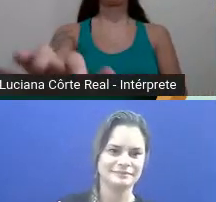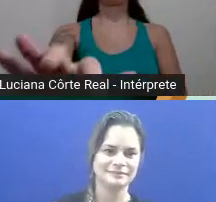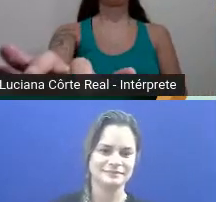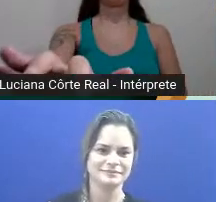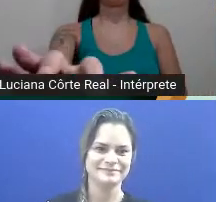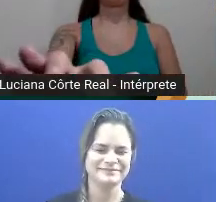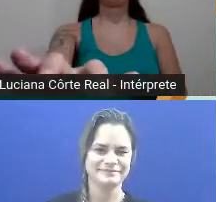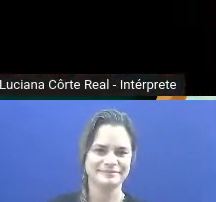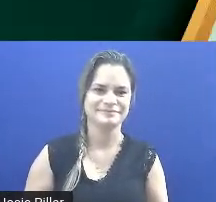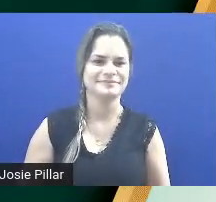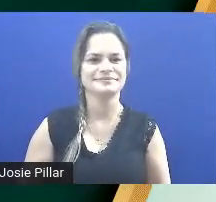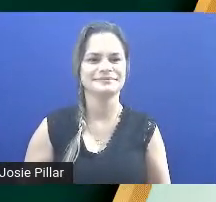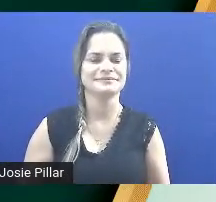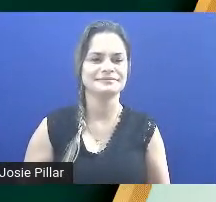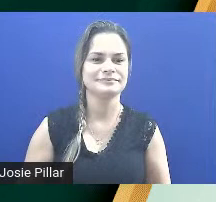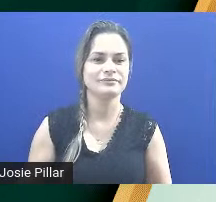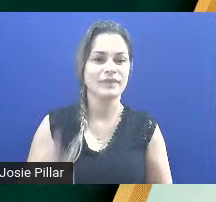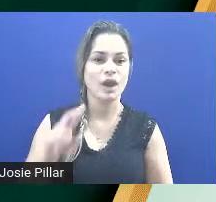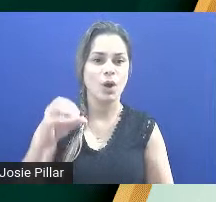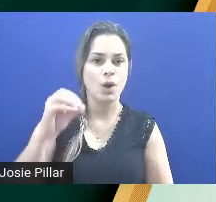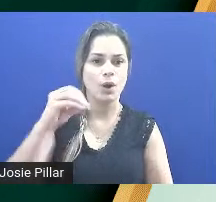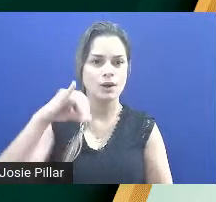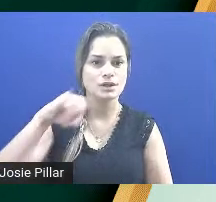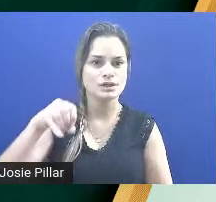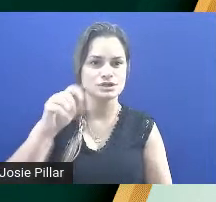Roger Joel Tondolo.